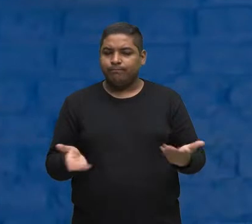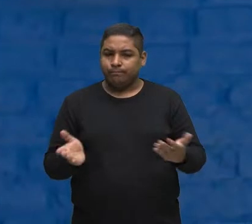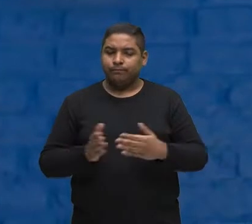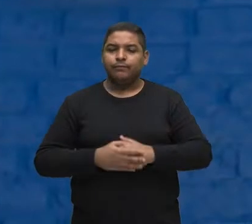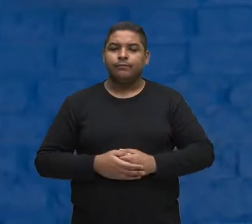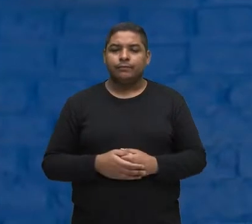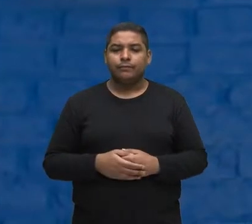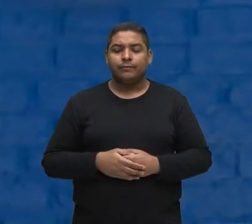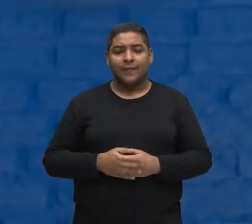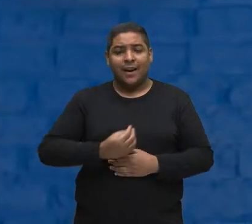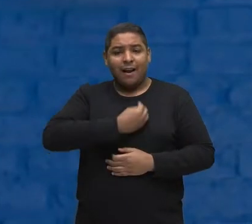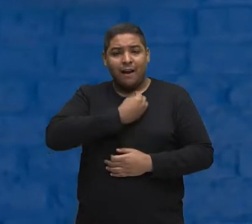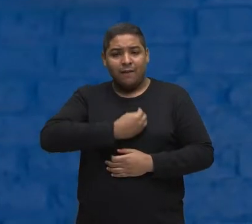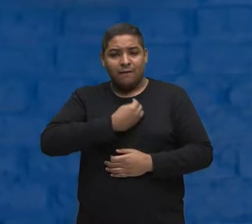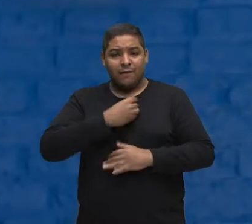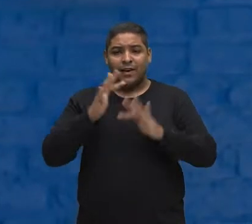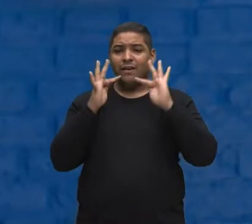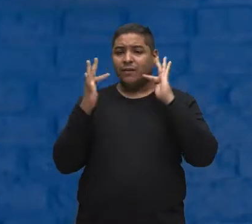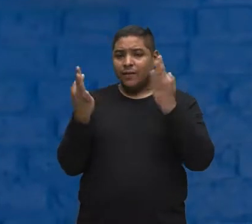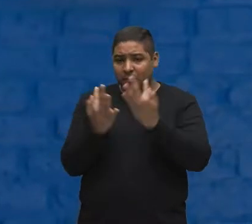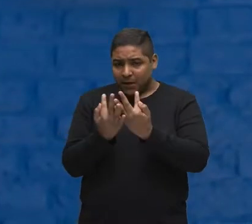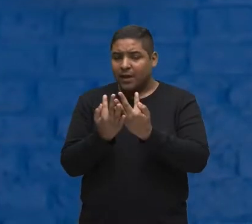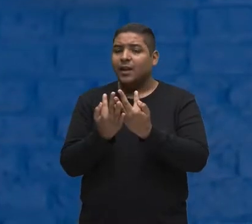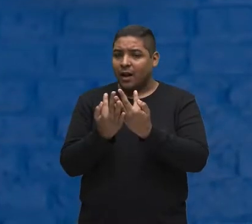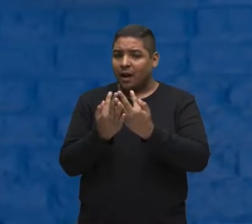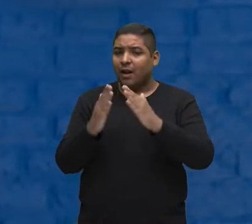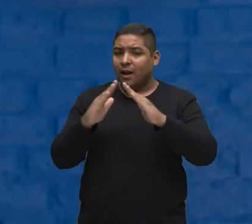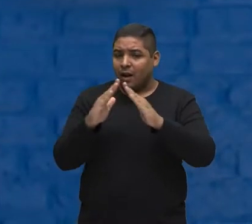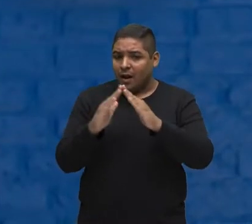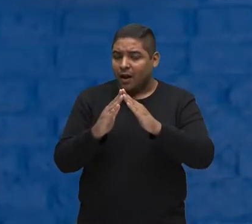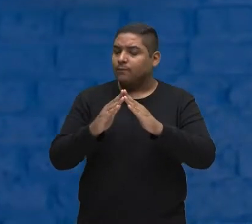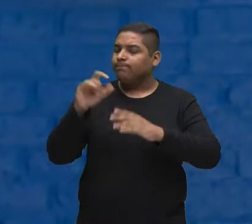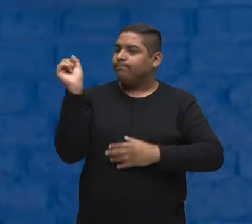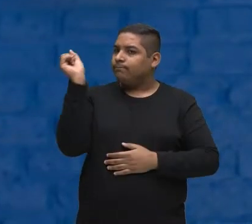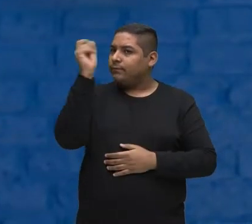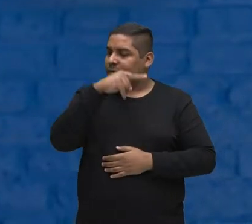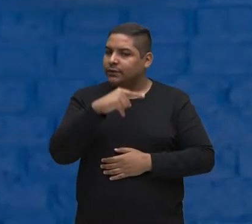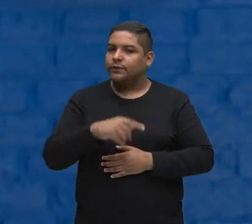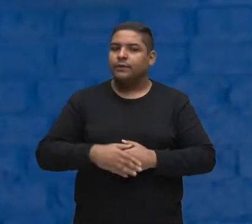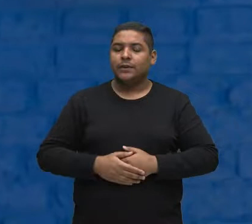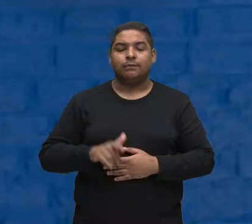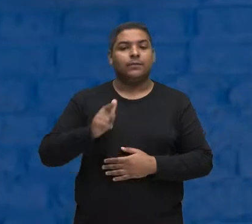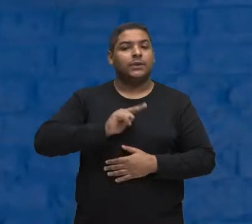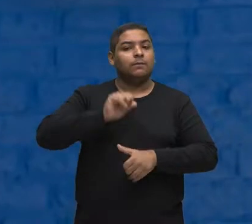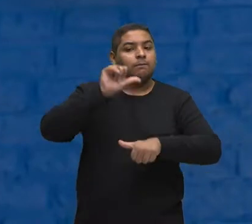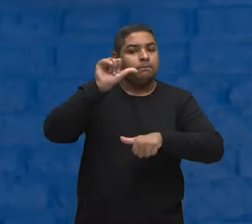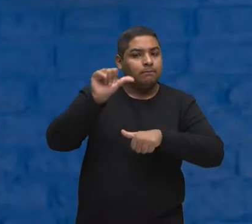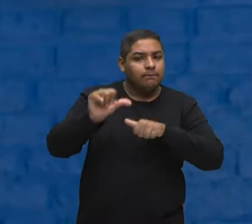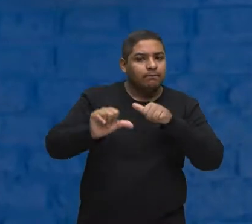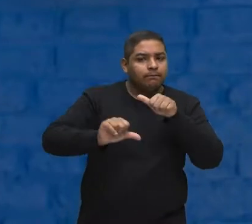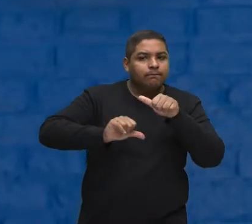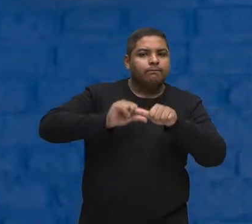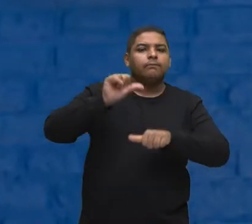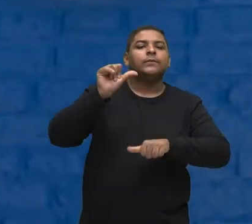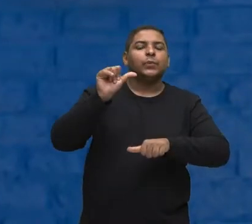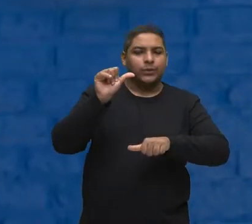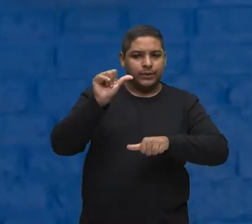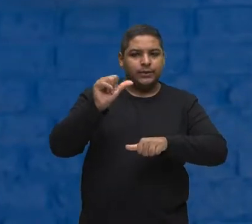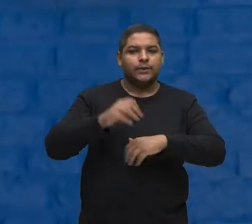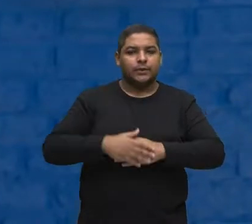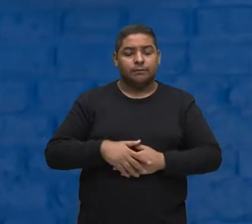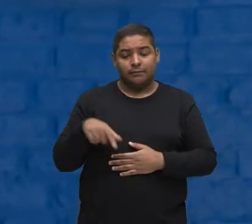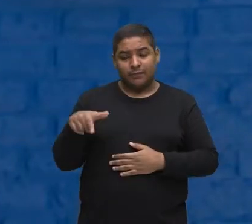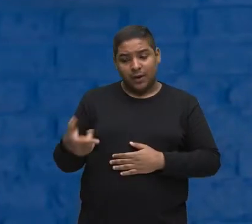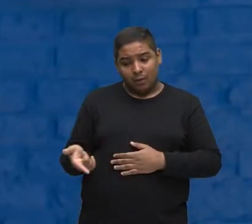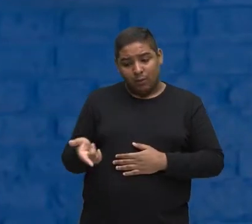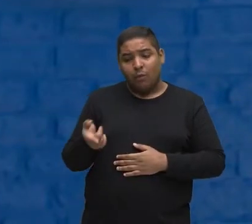difícil. Então, aí a gente já observa uma certa mudança, né? Então, o